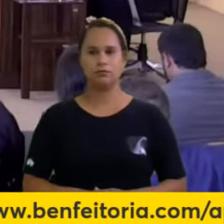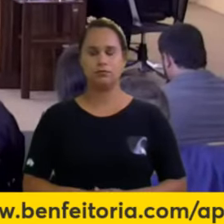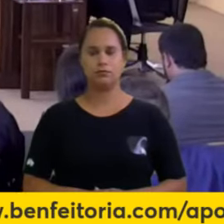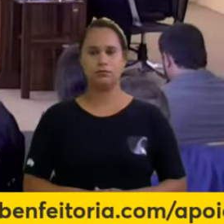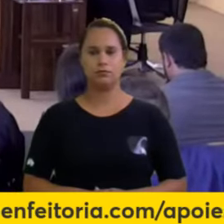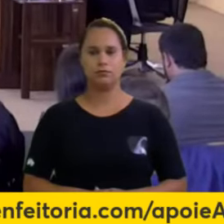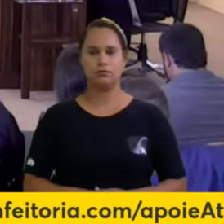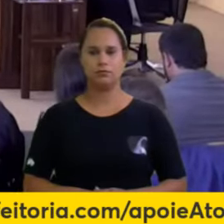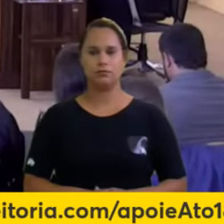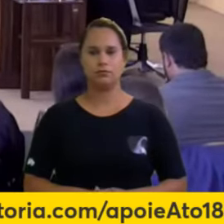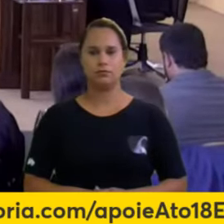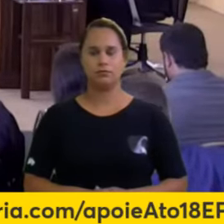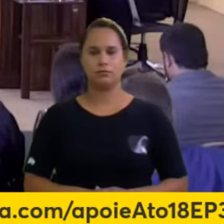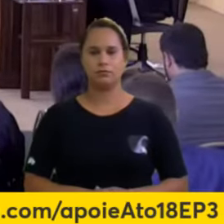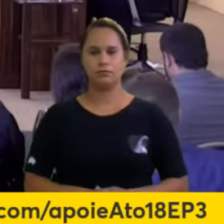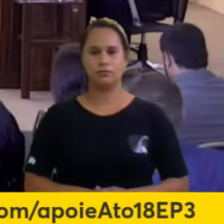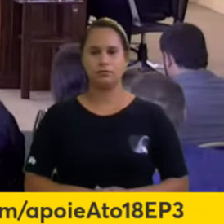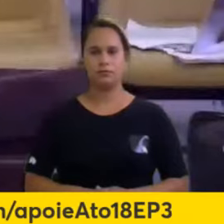JA